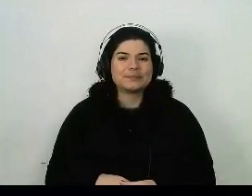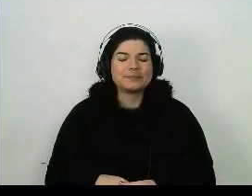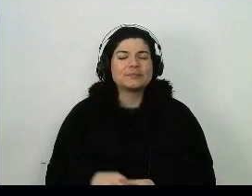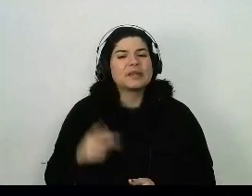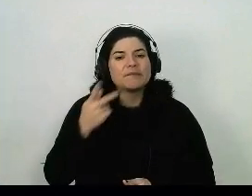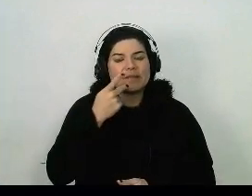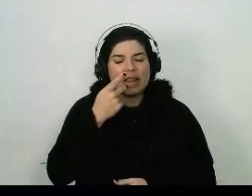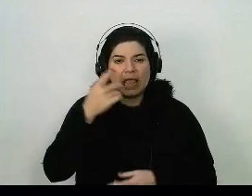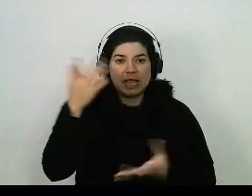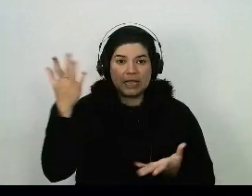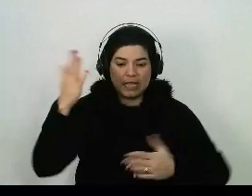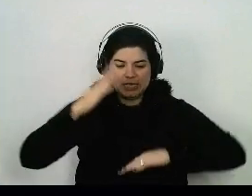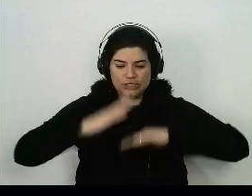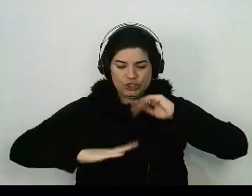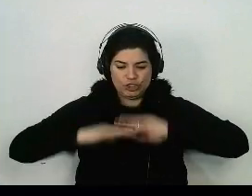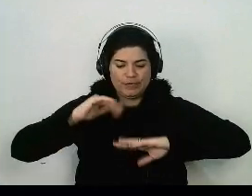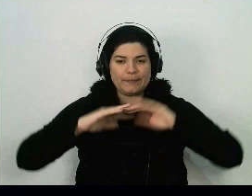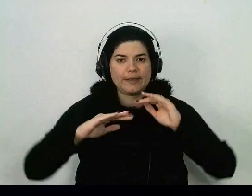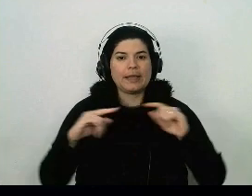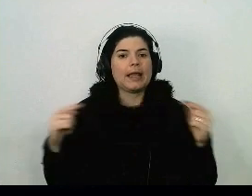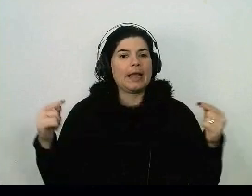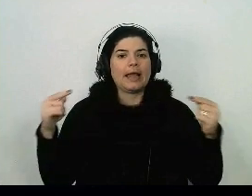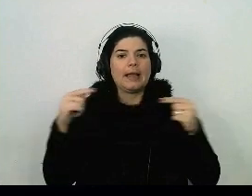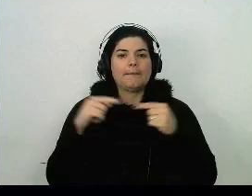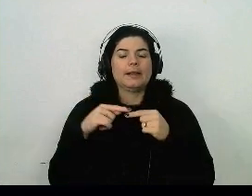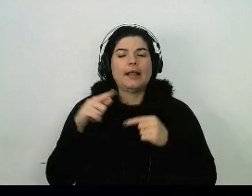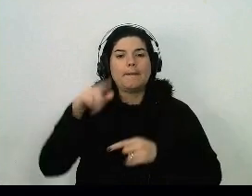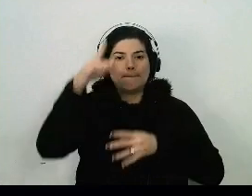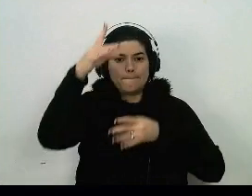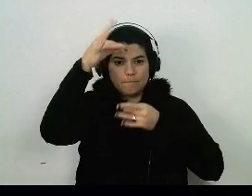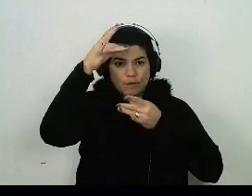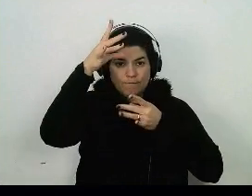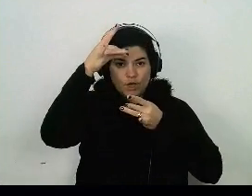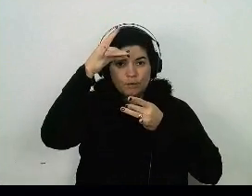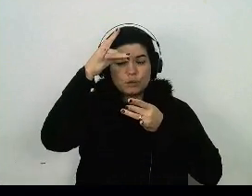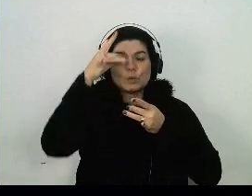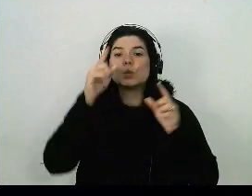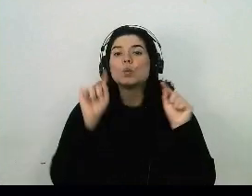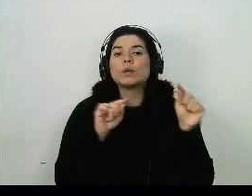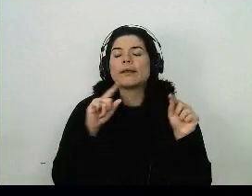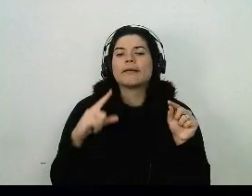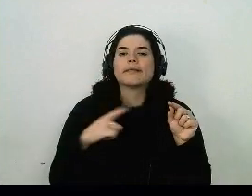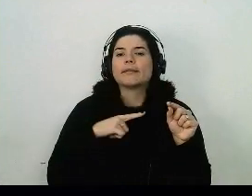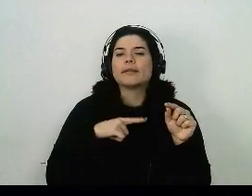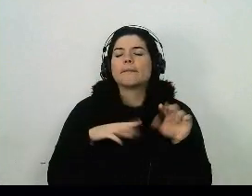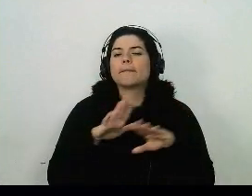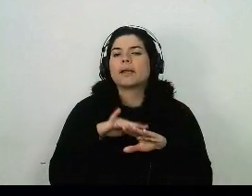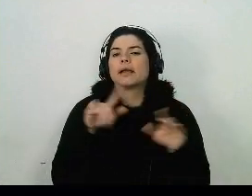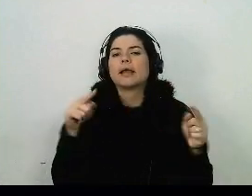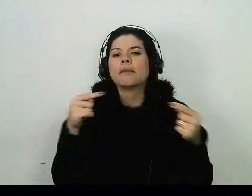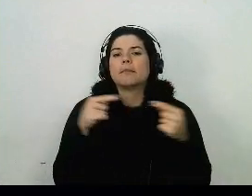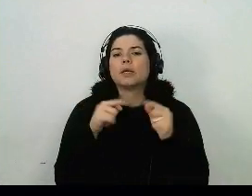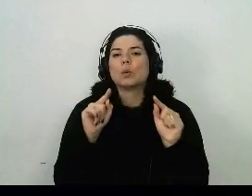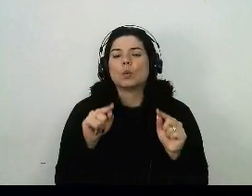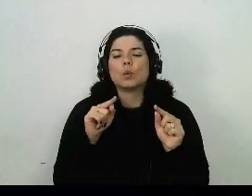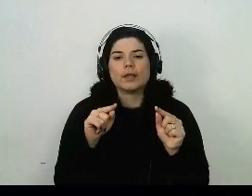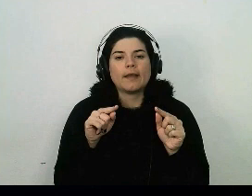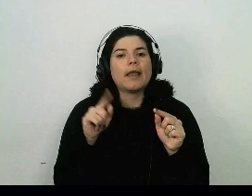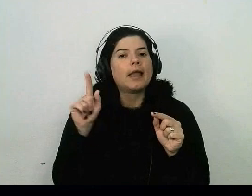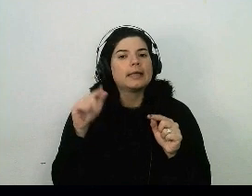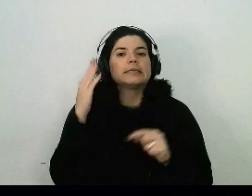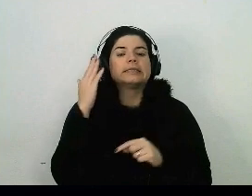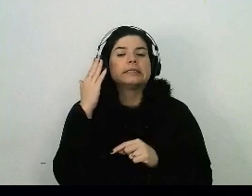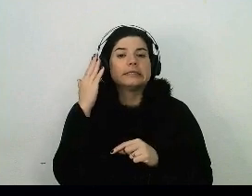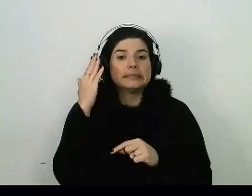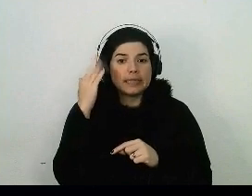na nossa sigla Space é o performance inglês aqui a gente chega um pouco mais perto de métricas típicas com as quais a gente está